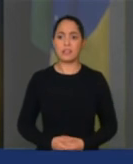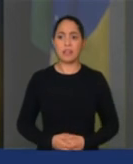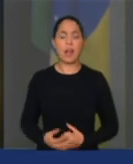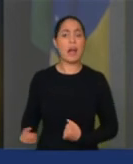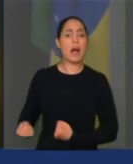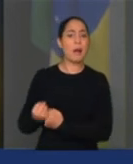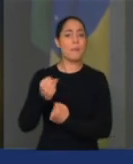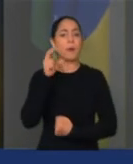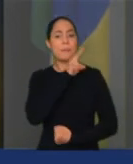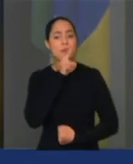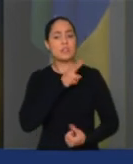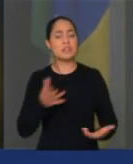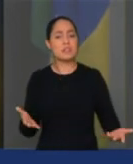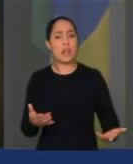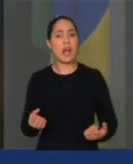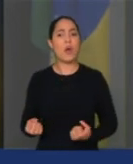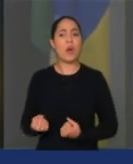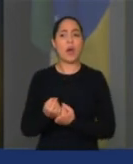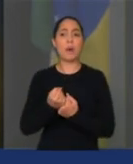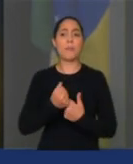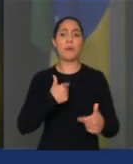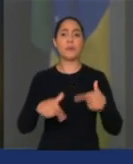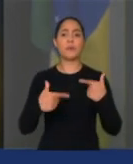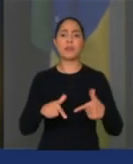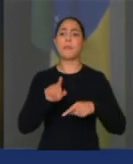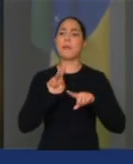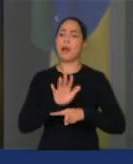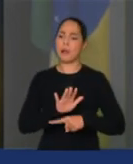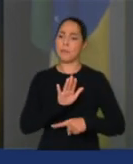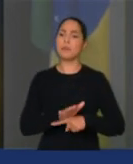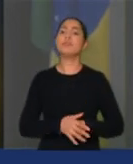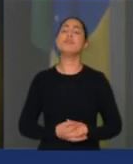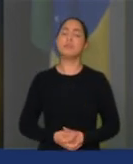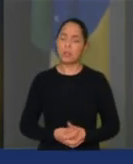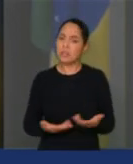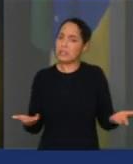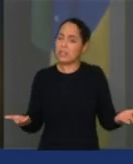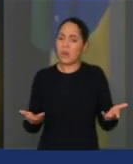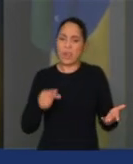emergenciais e para manutenção do emprego. Essas narrativas da CPI não colam mais.